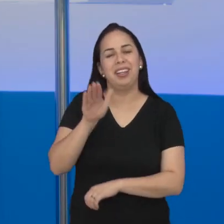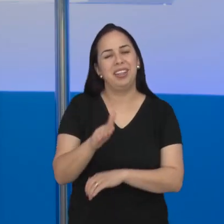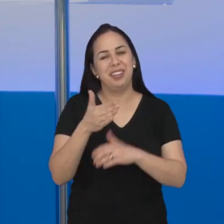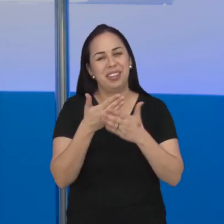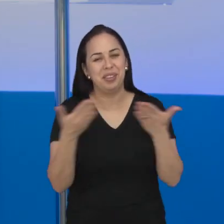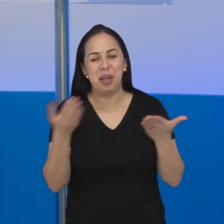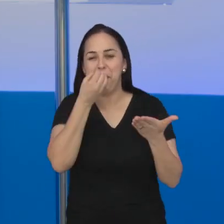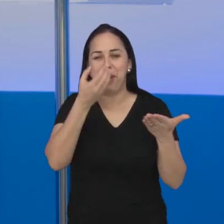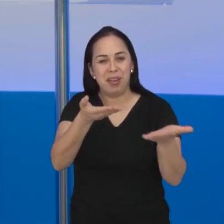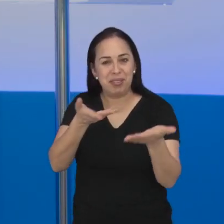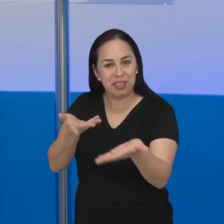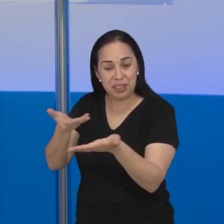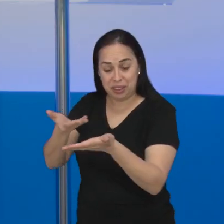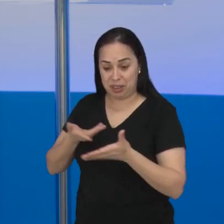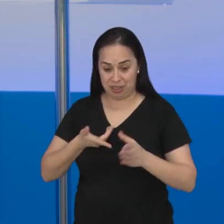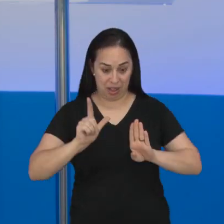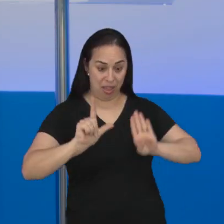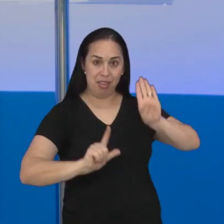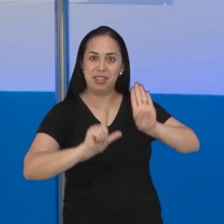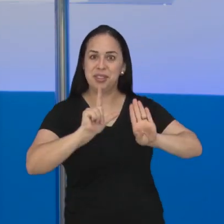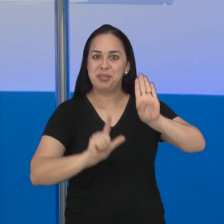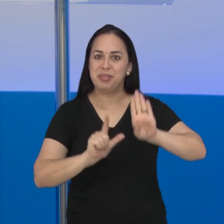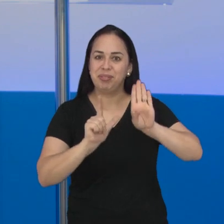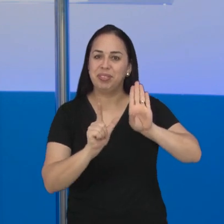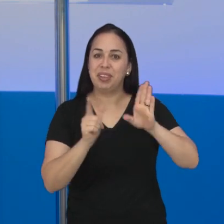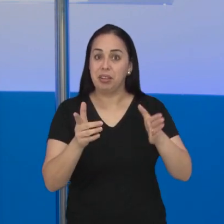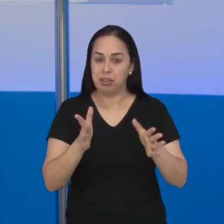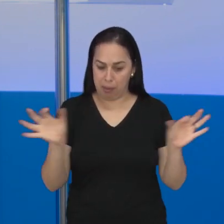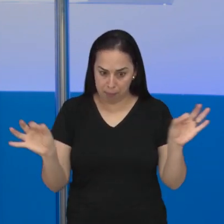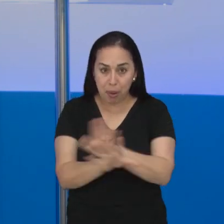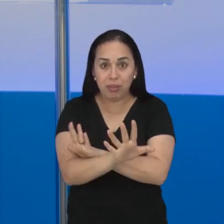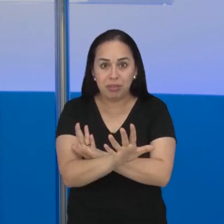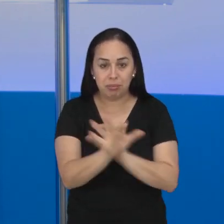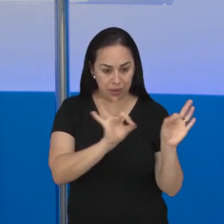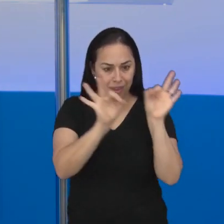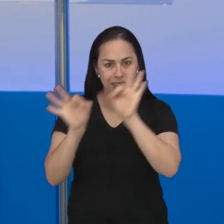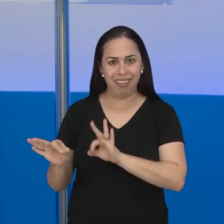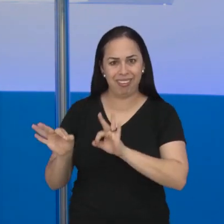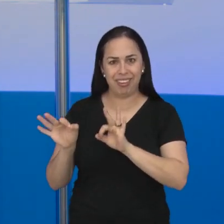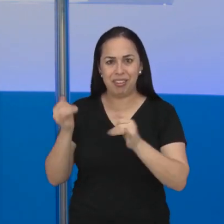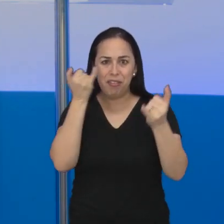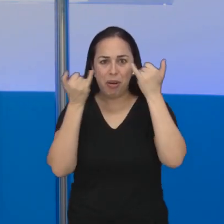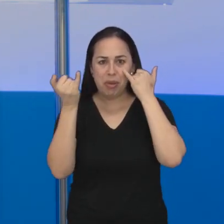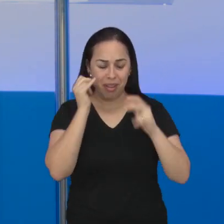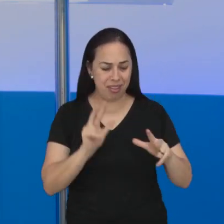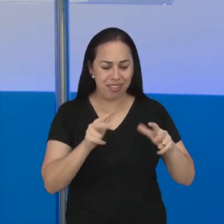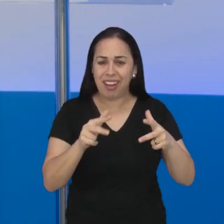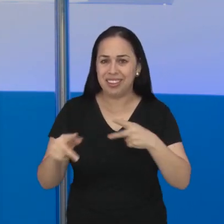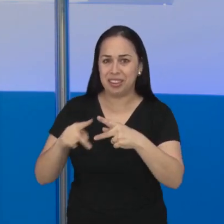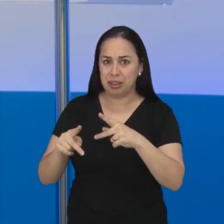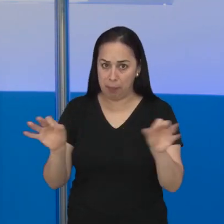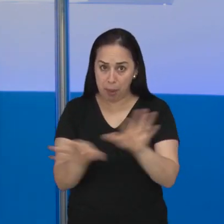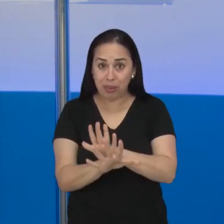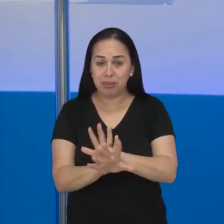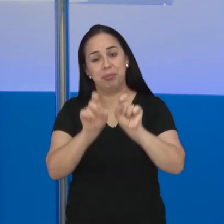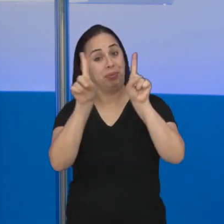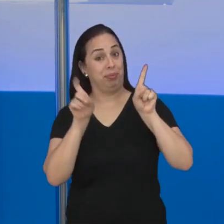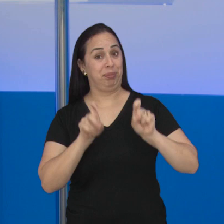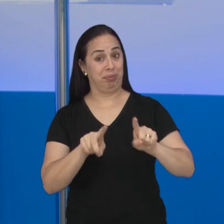Muito boa tarde, seja bem-vindo ao nosso Boletim Legislativo. Preparado para acompanhar os destaques aqui da Câmara e da nossa